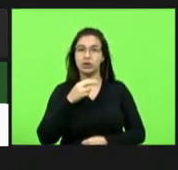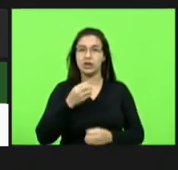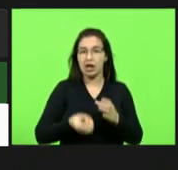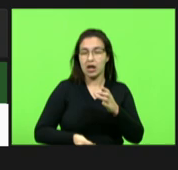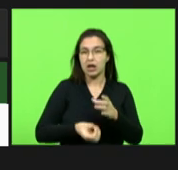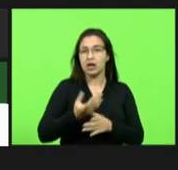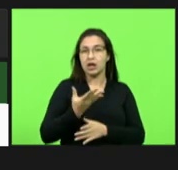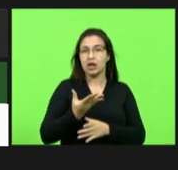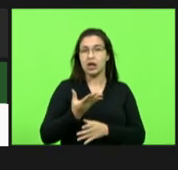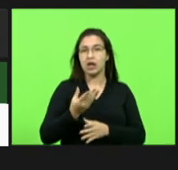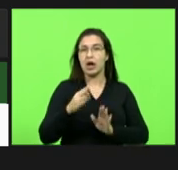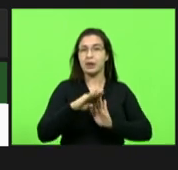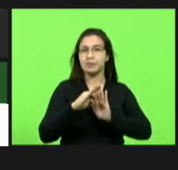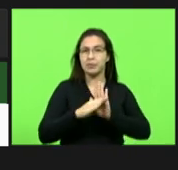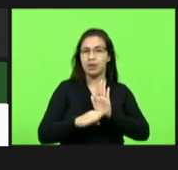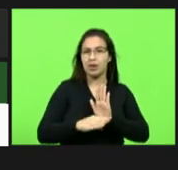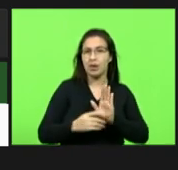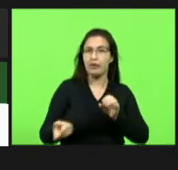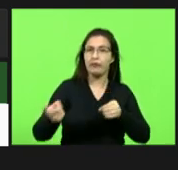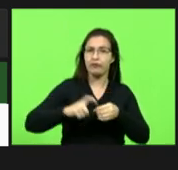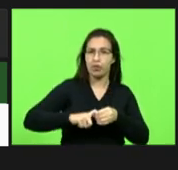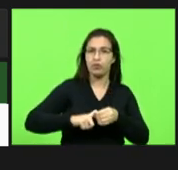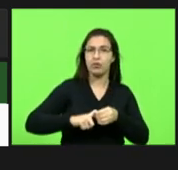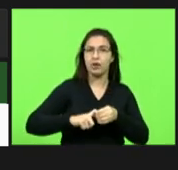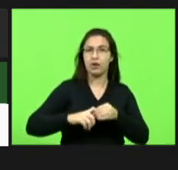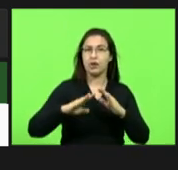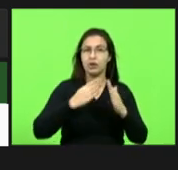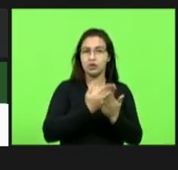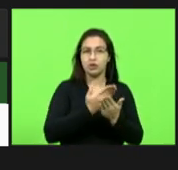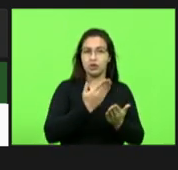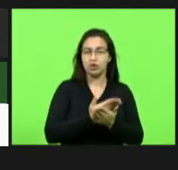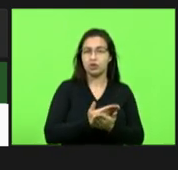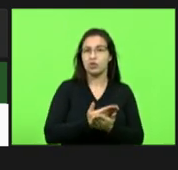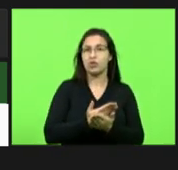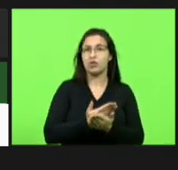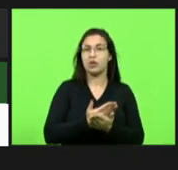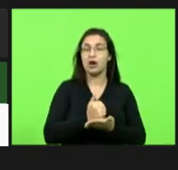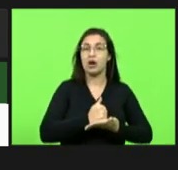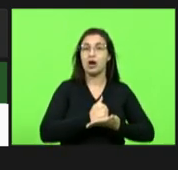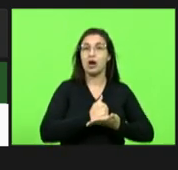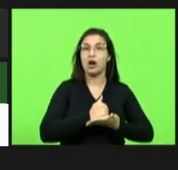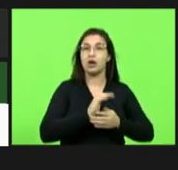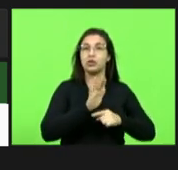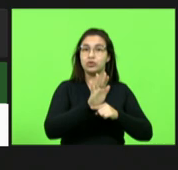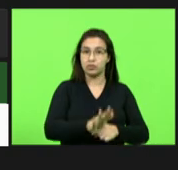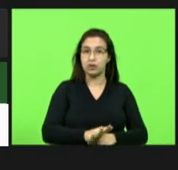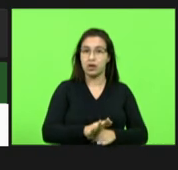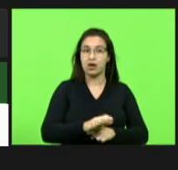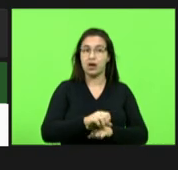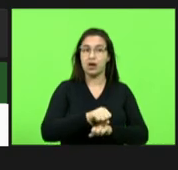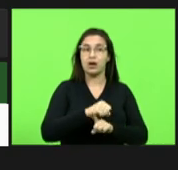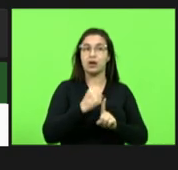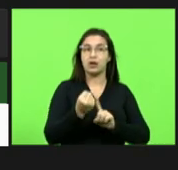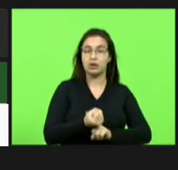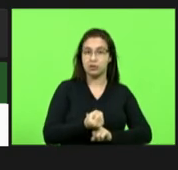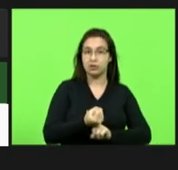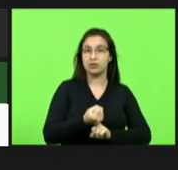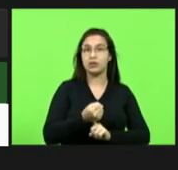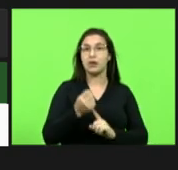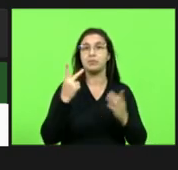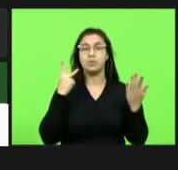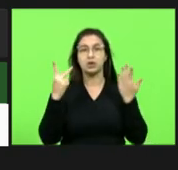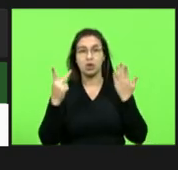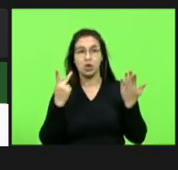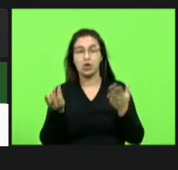das atividades escolares, que contemplasse também o apoio assistencial, pedagógico e psicológico integral aos